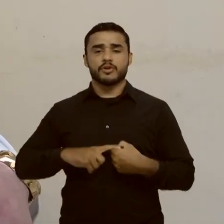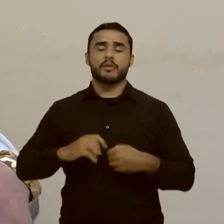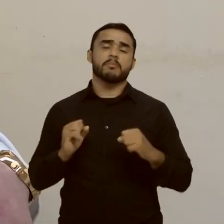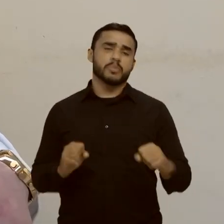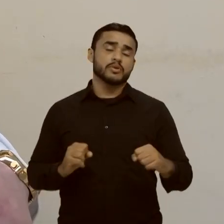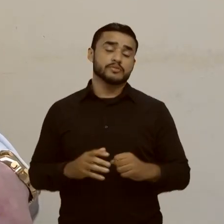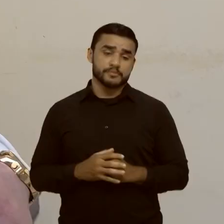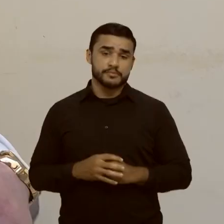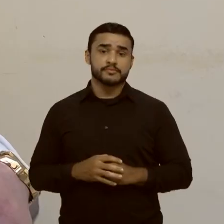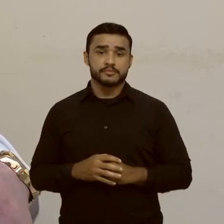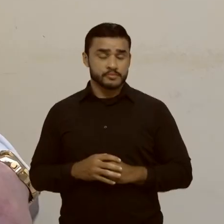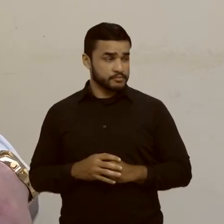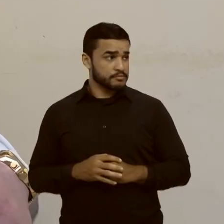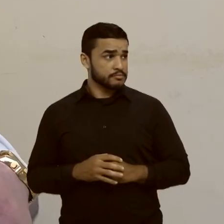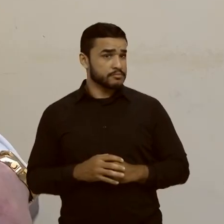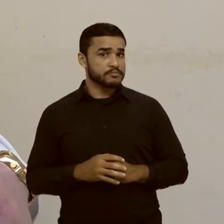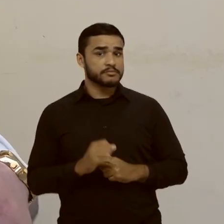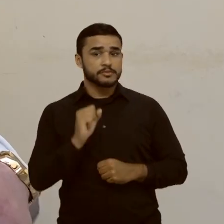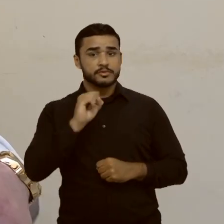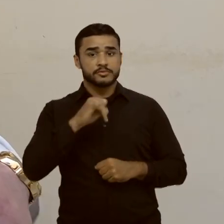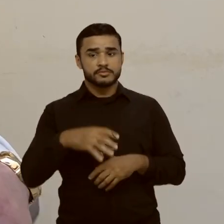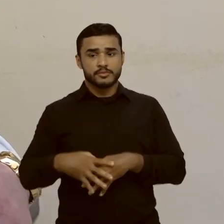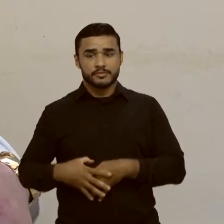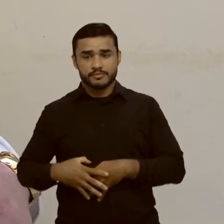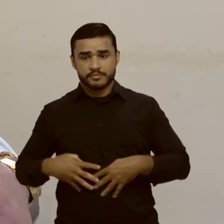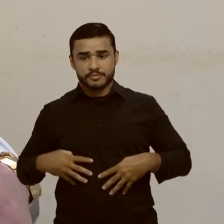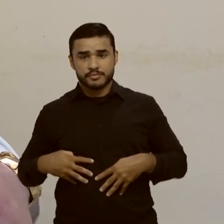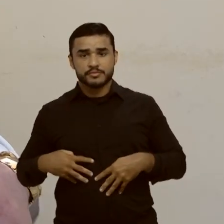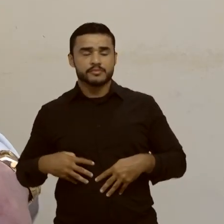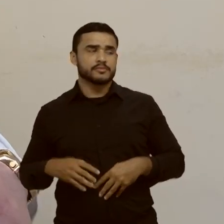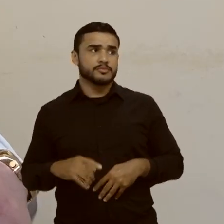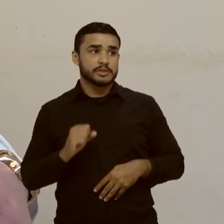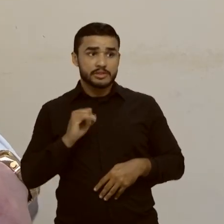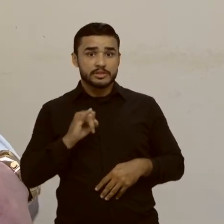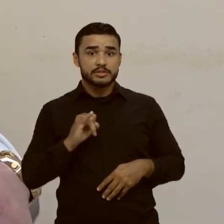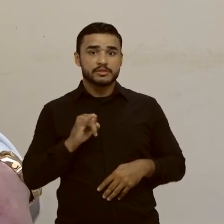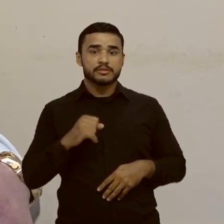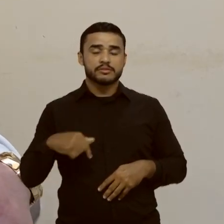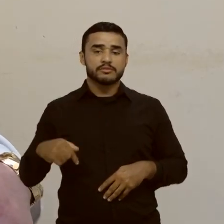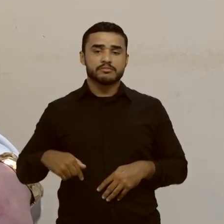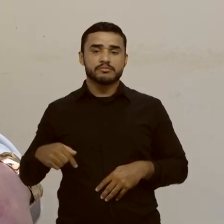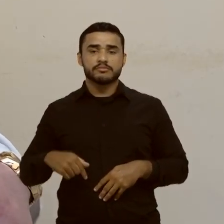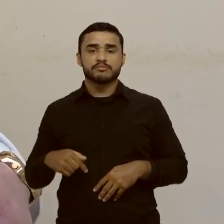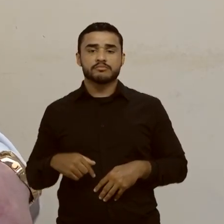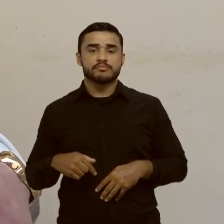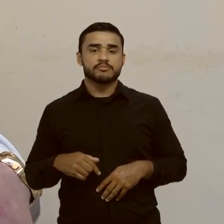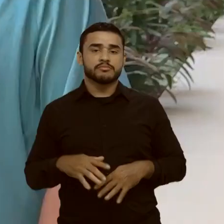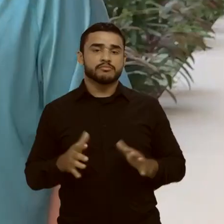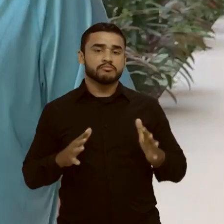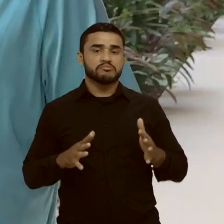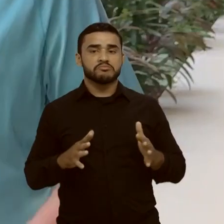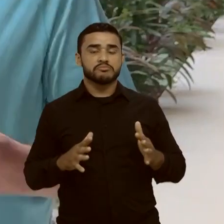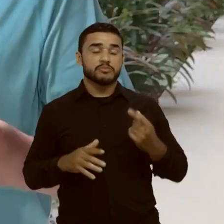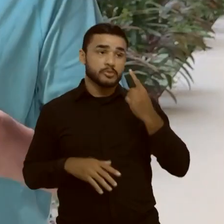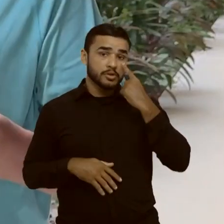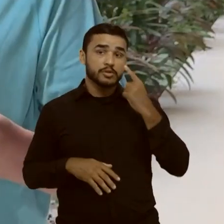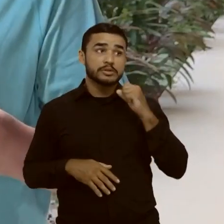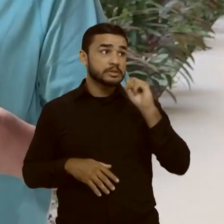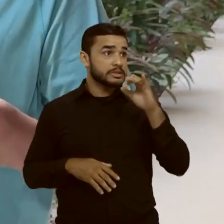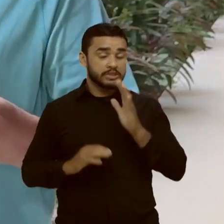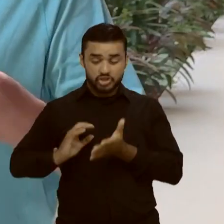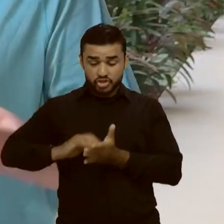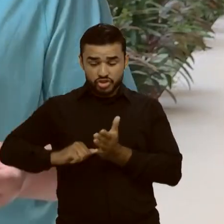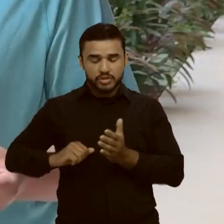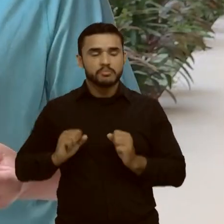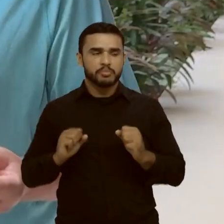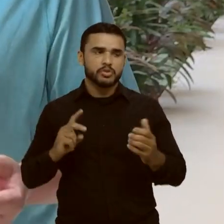que sem tela, 1 em cada 100 hérnias pode voltar, com tela, 1 em cada 1000. O Daniel é um exemplo